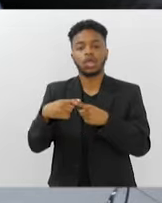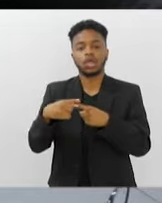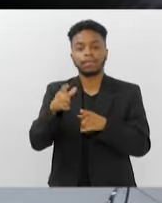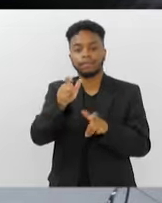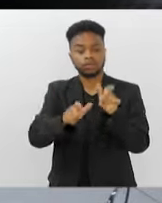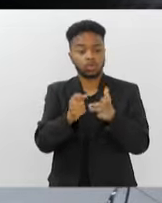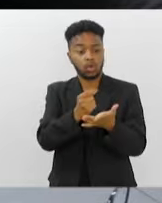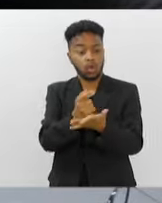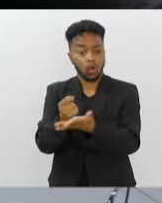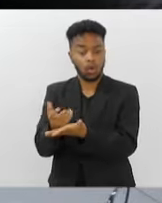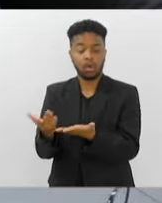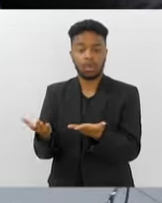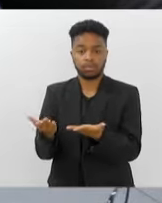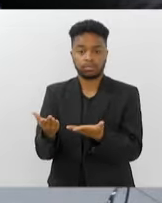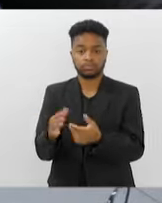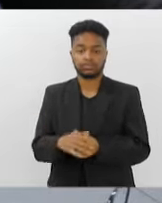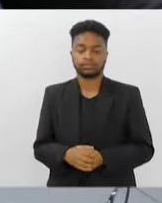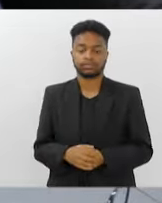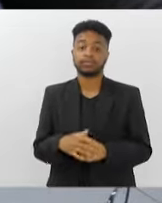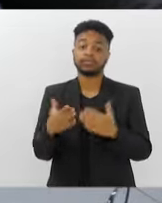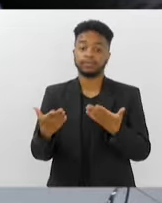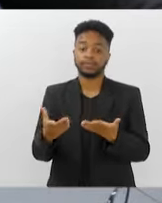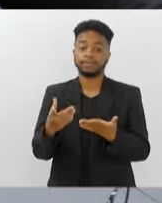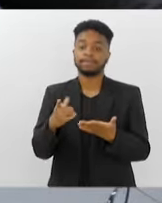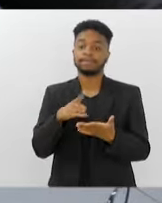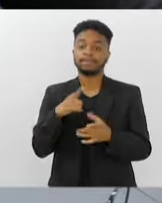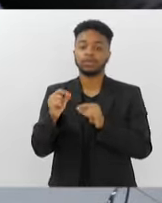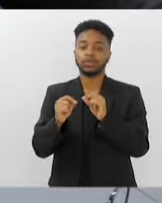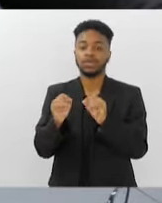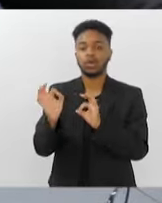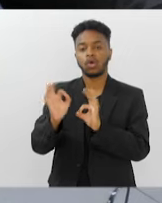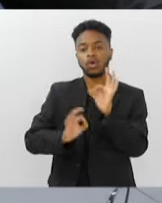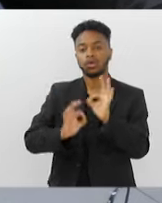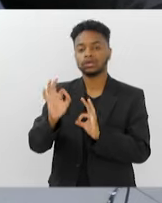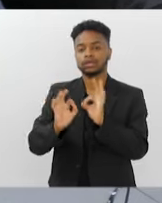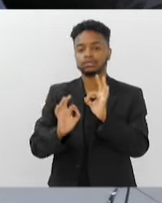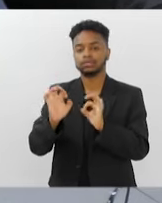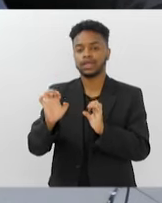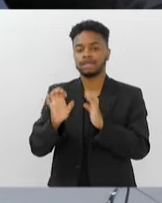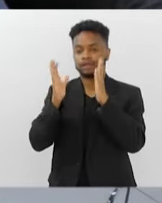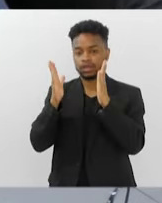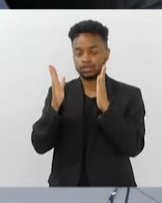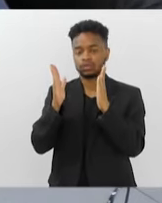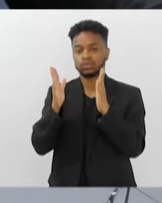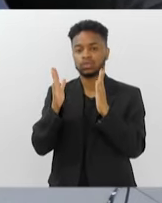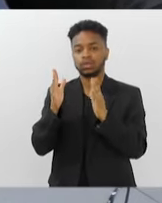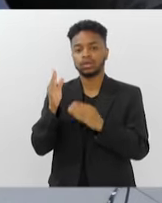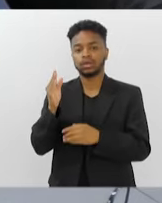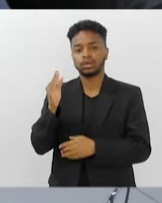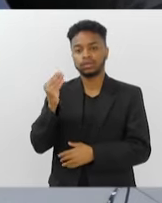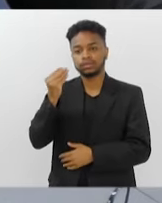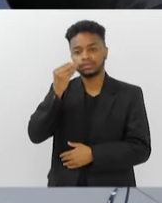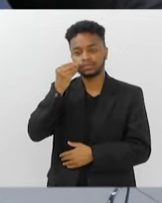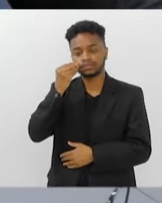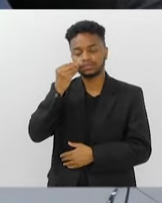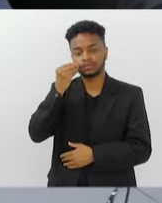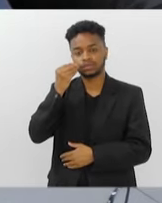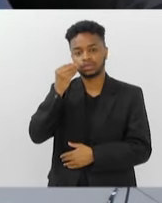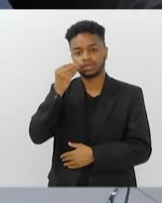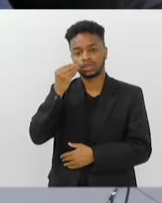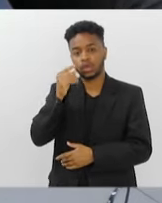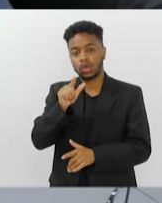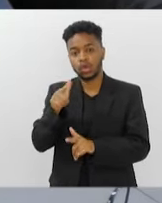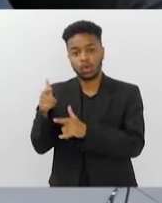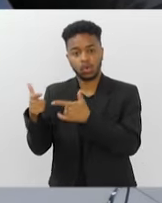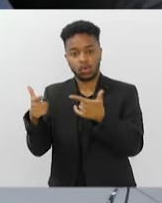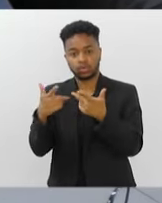Então existe eh uma grande dinâmica da realização do evento para que outros